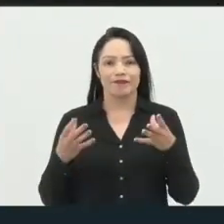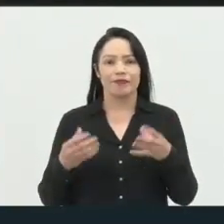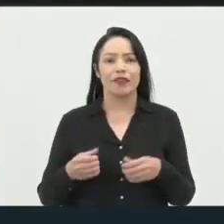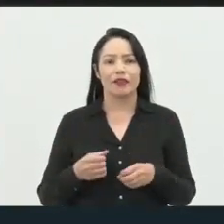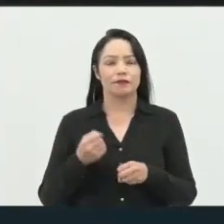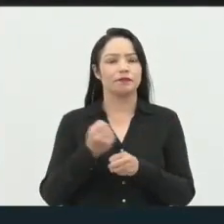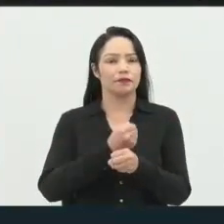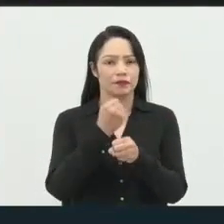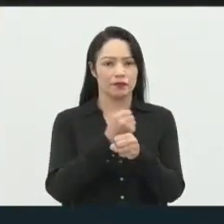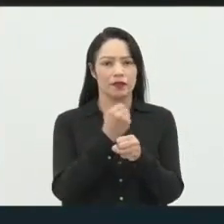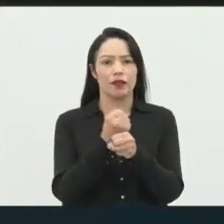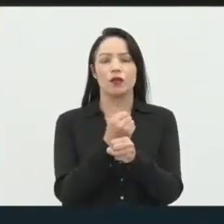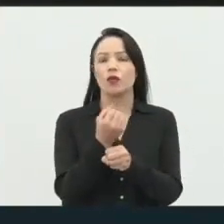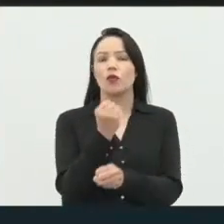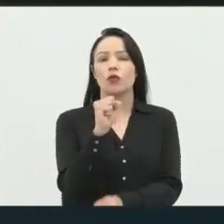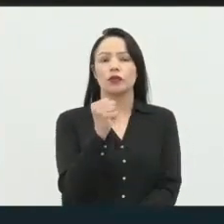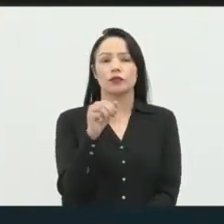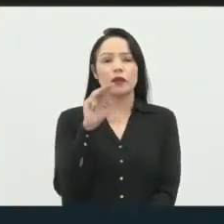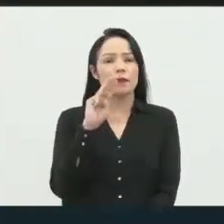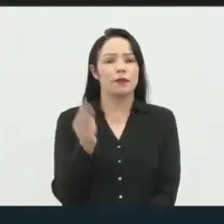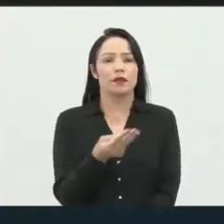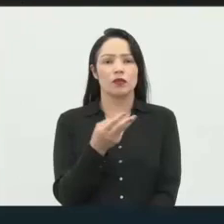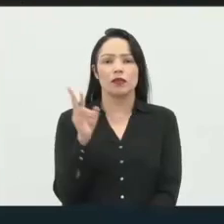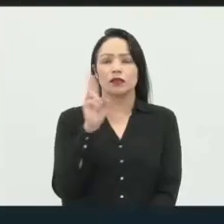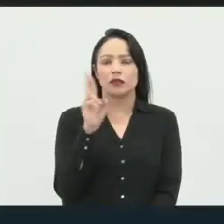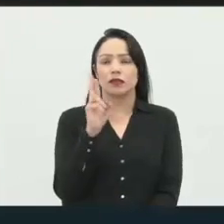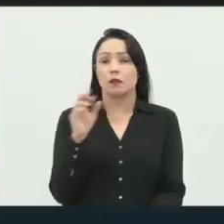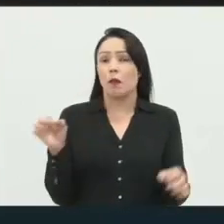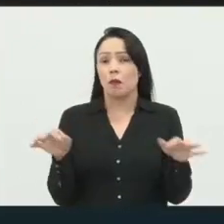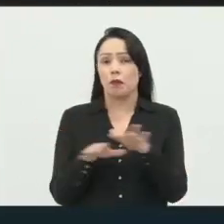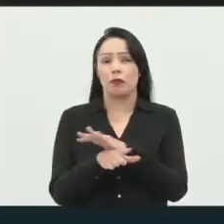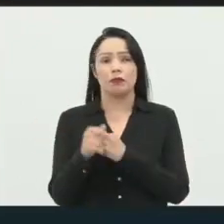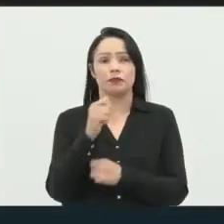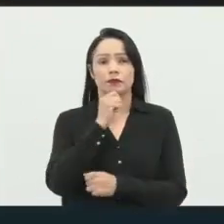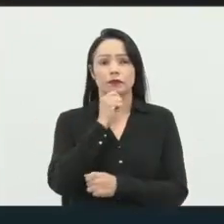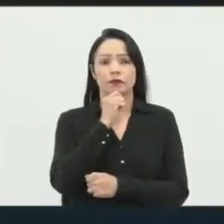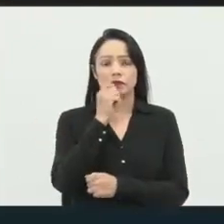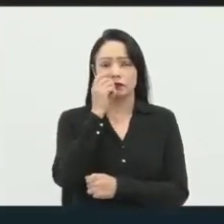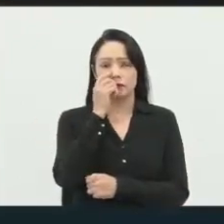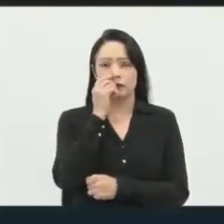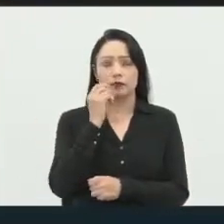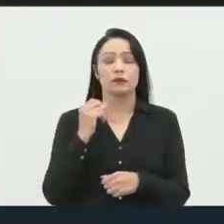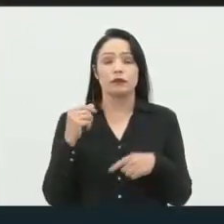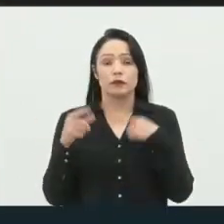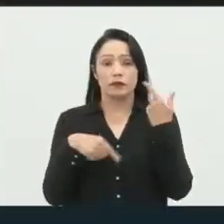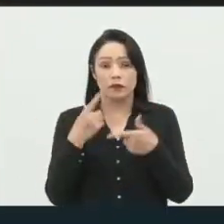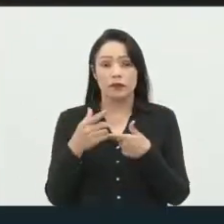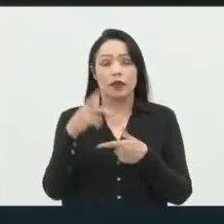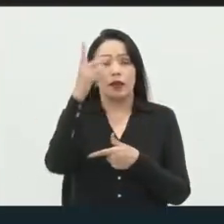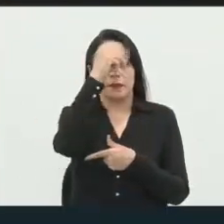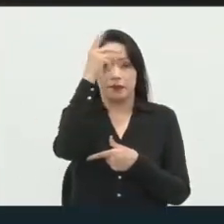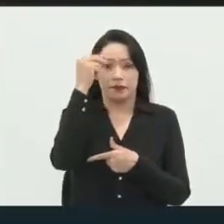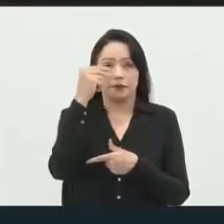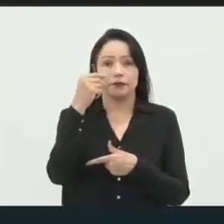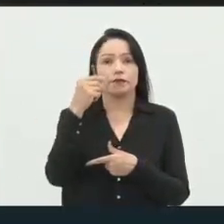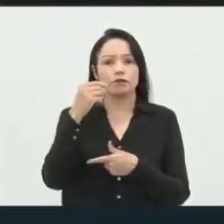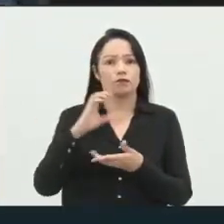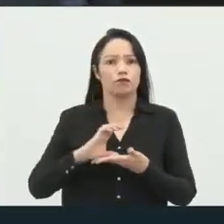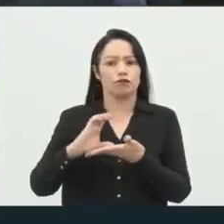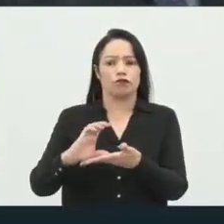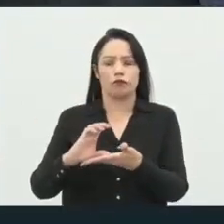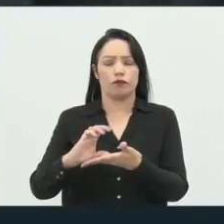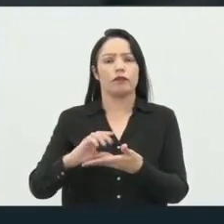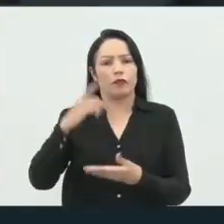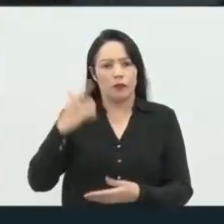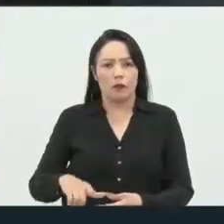a obra E aí a prefeitura teve que gastar mais oito milhões para terminar Parabéns